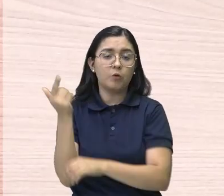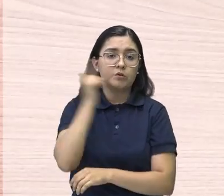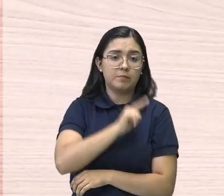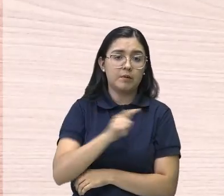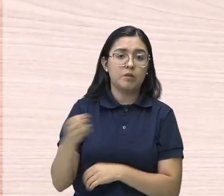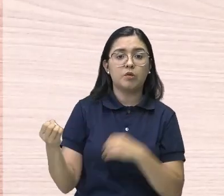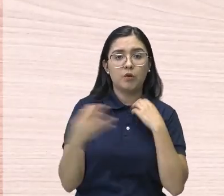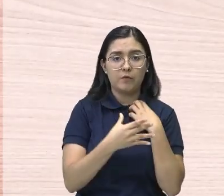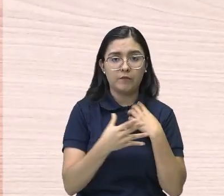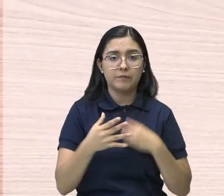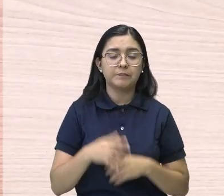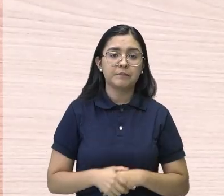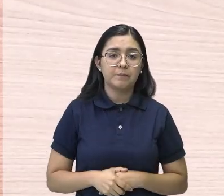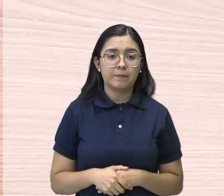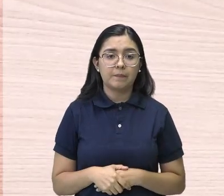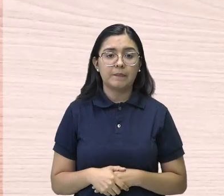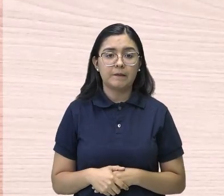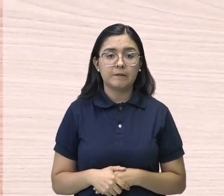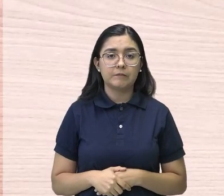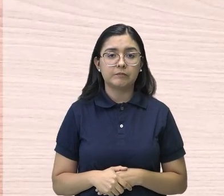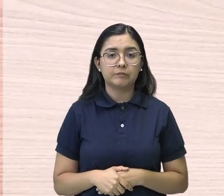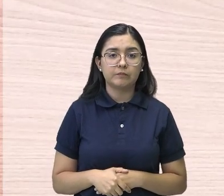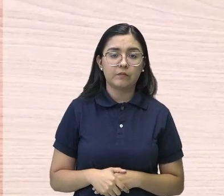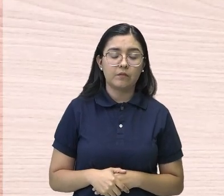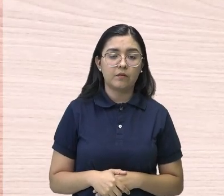outra combinação.